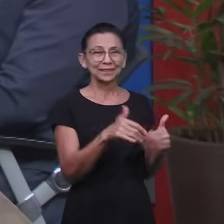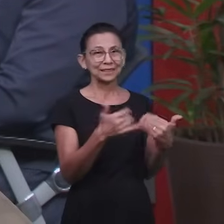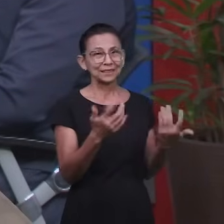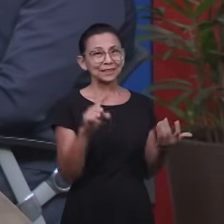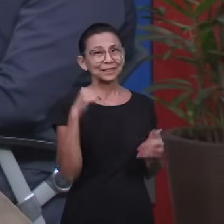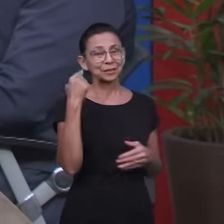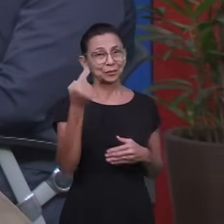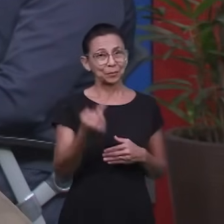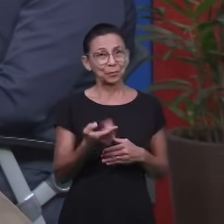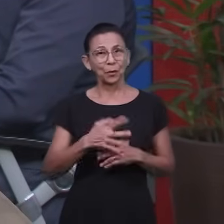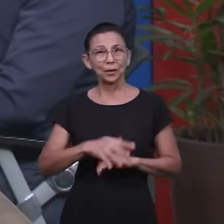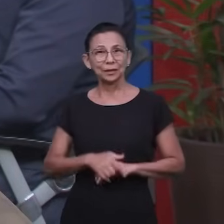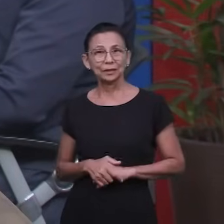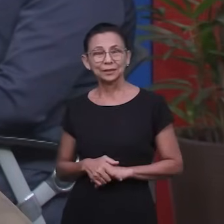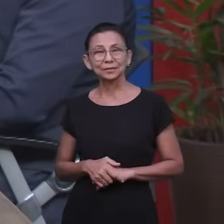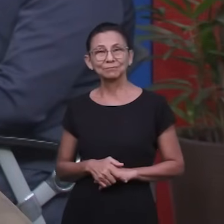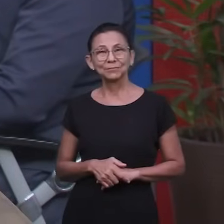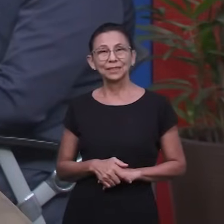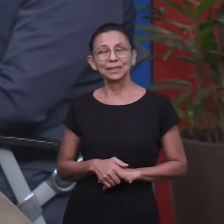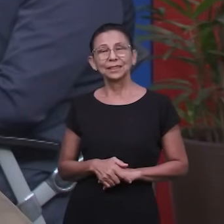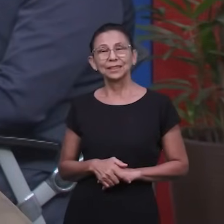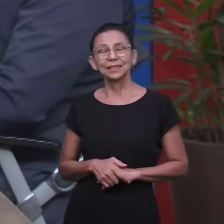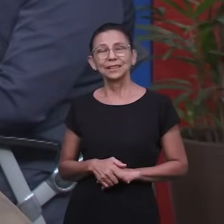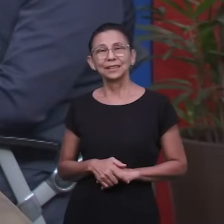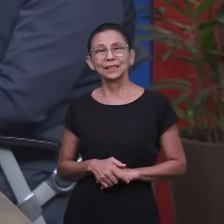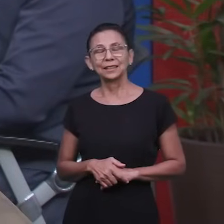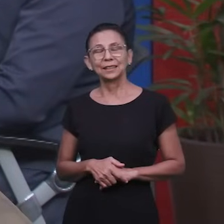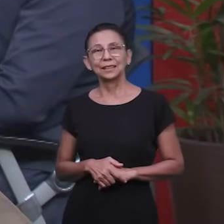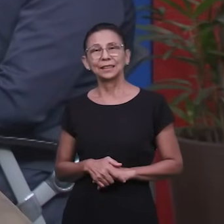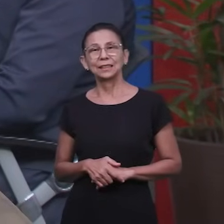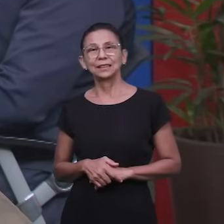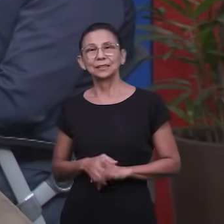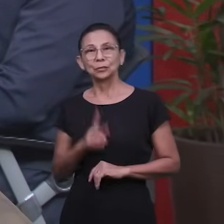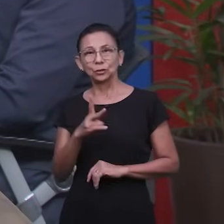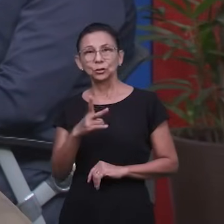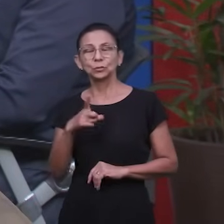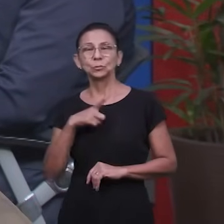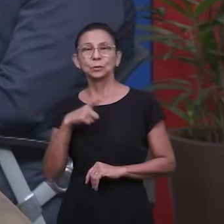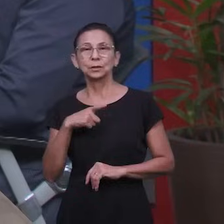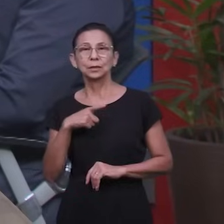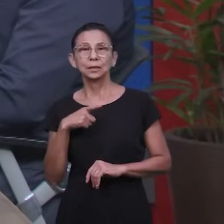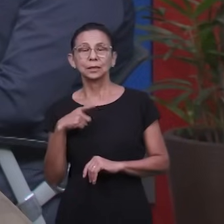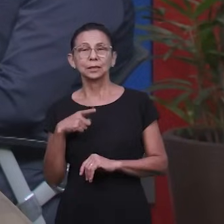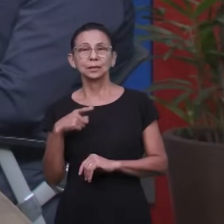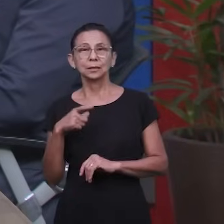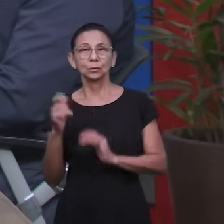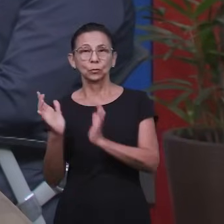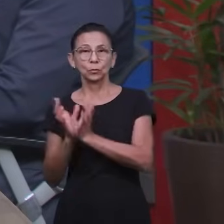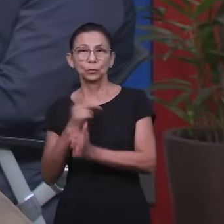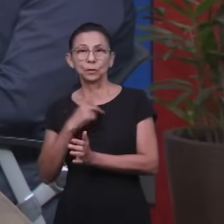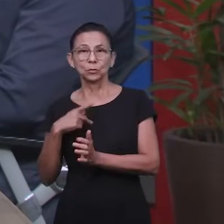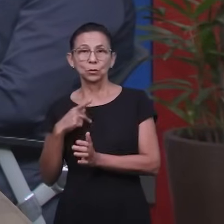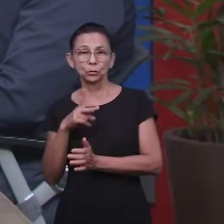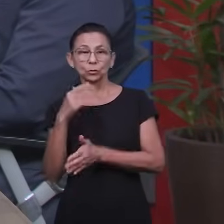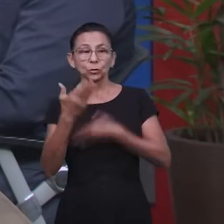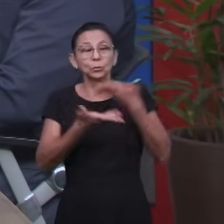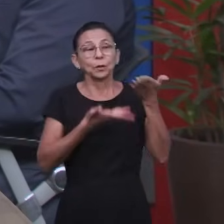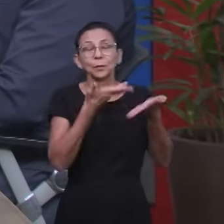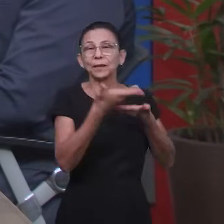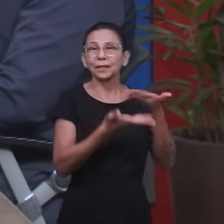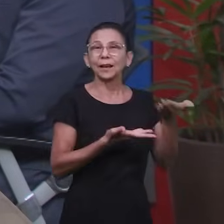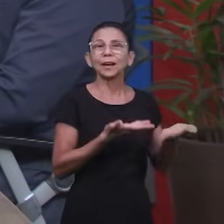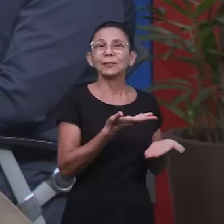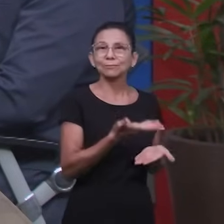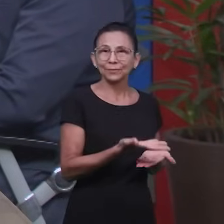E nós que optamos em sermos pastores, né? A gente tem isso no coração,